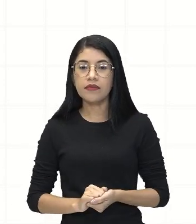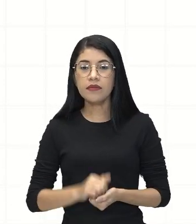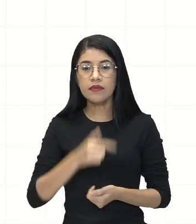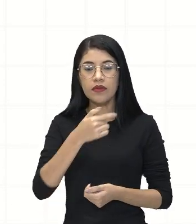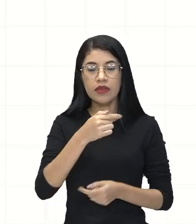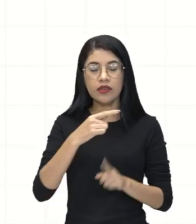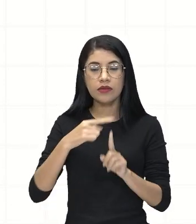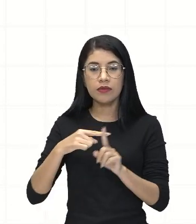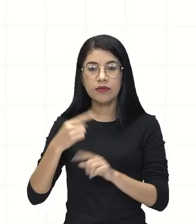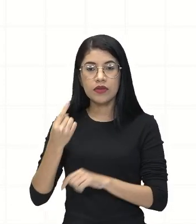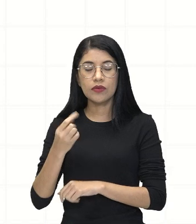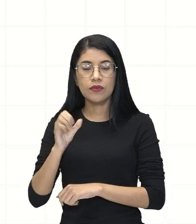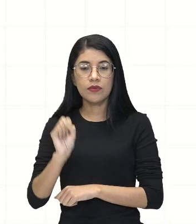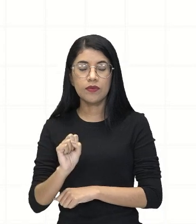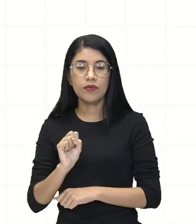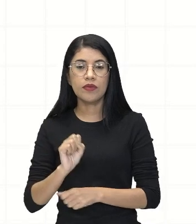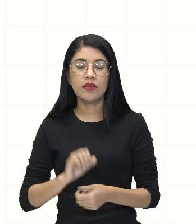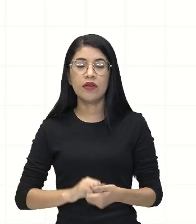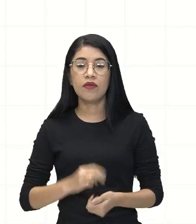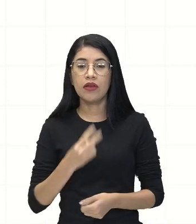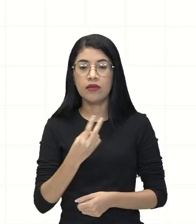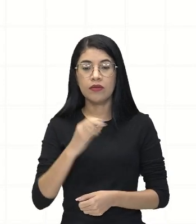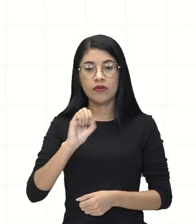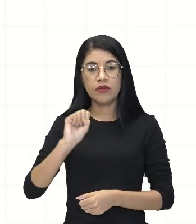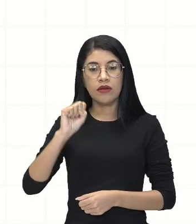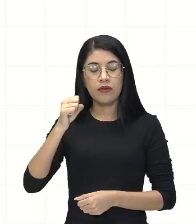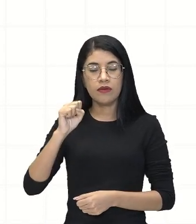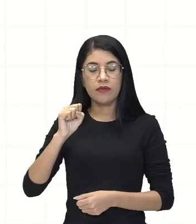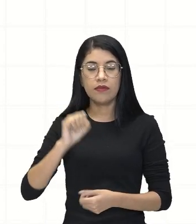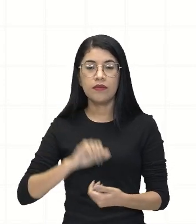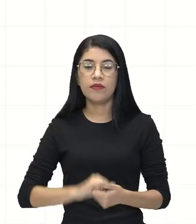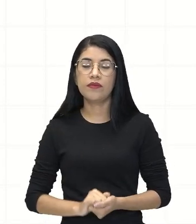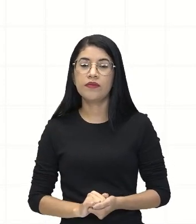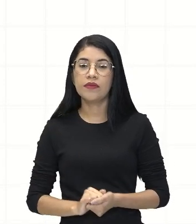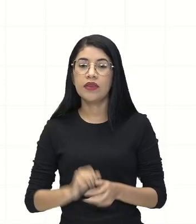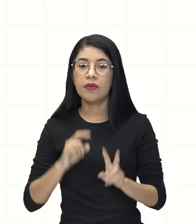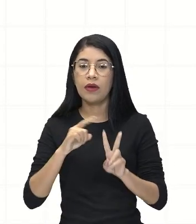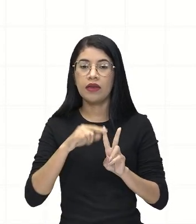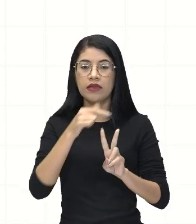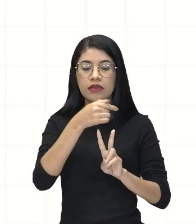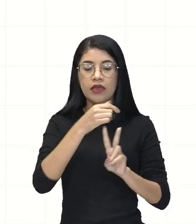1, 8. Beleza? E 2 elevado a 8 é